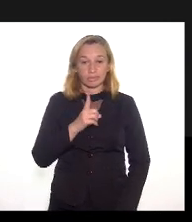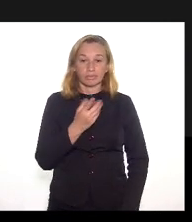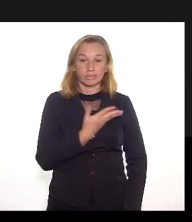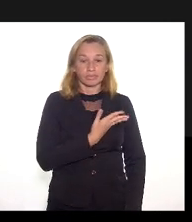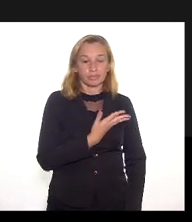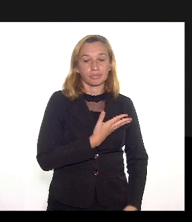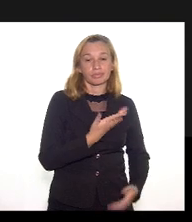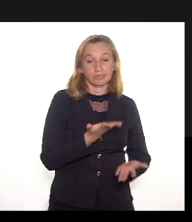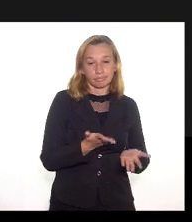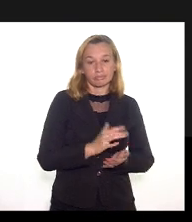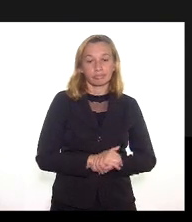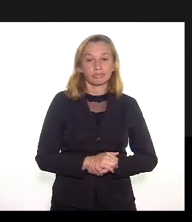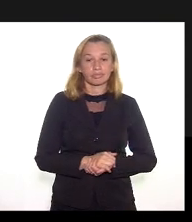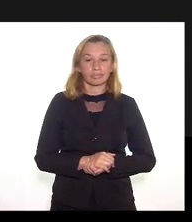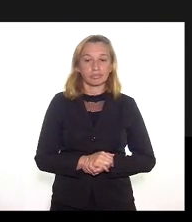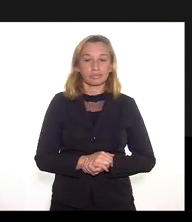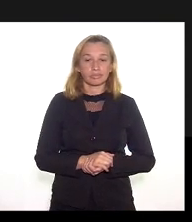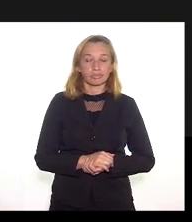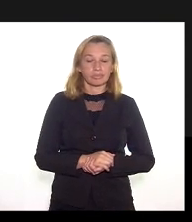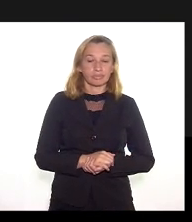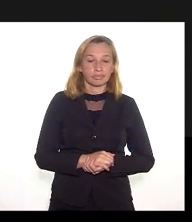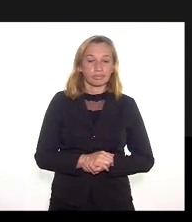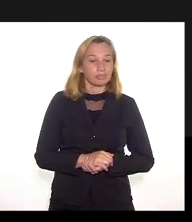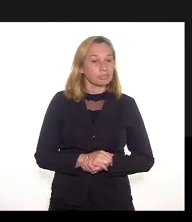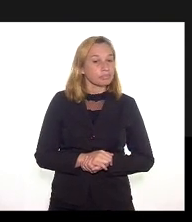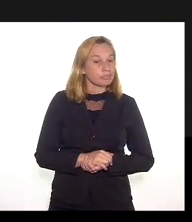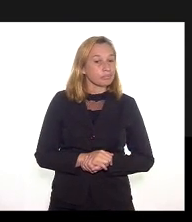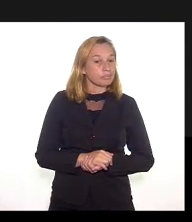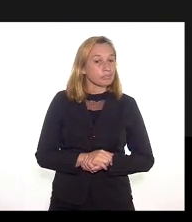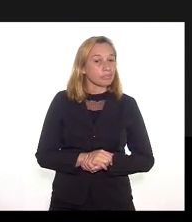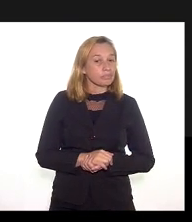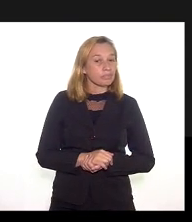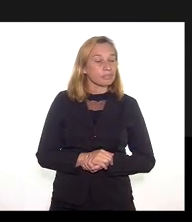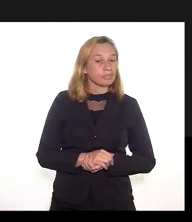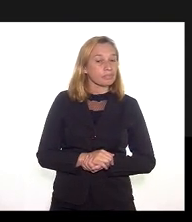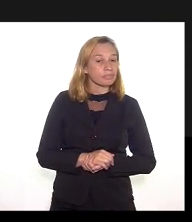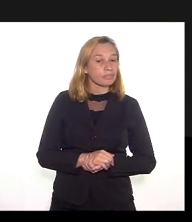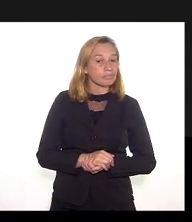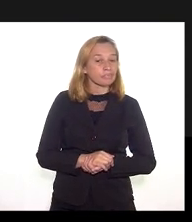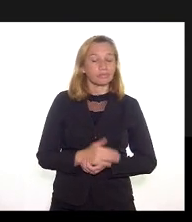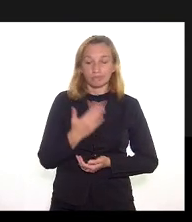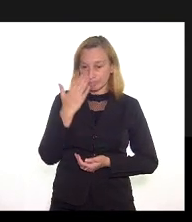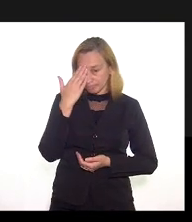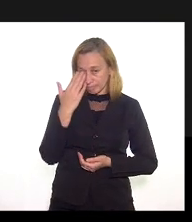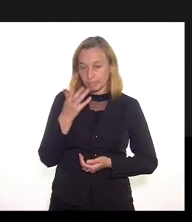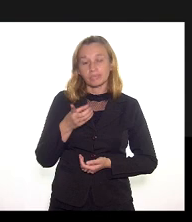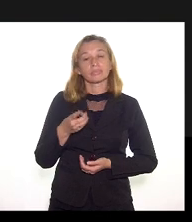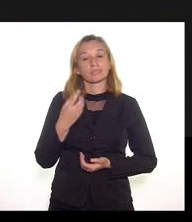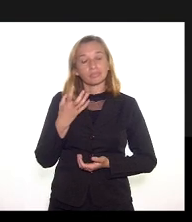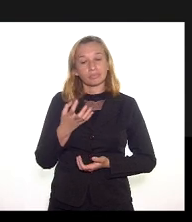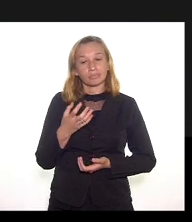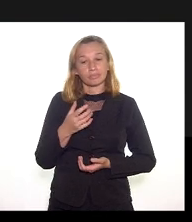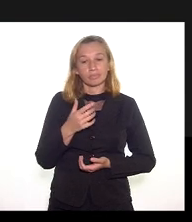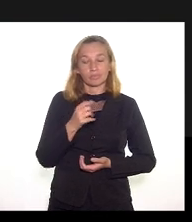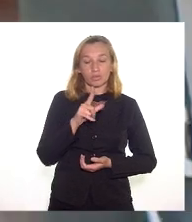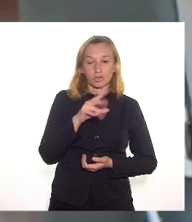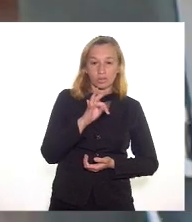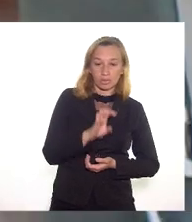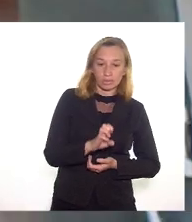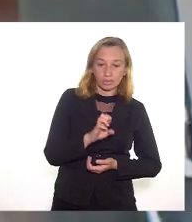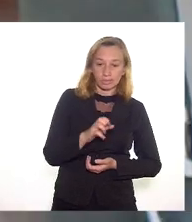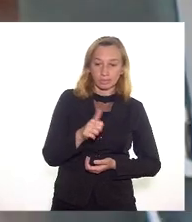Era essa pergunta que eu gostaria que deputado... Vou concluir, que o deputado respondesse, porque o lote 3, Luiz Paulo, ninguém